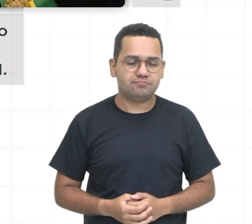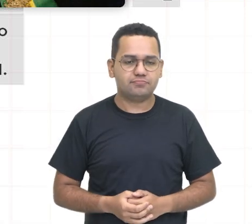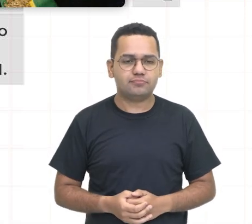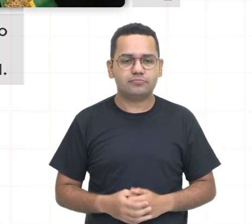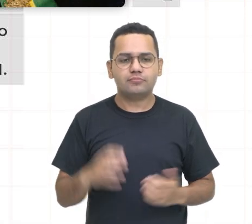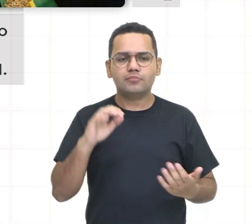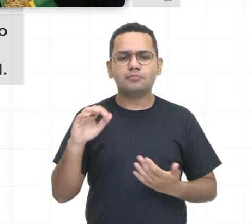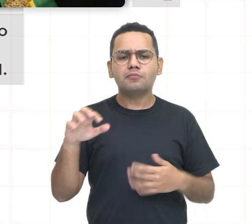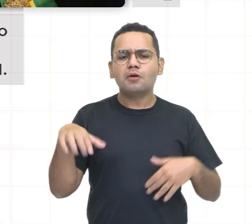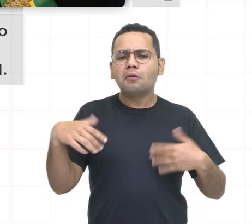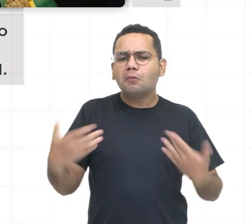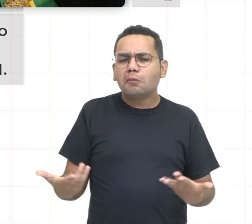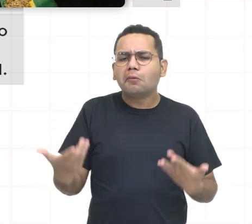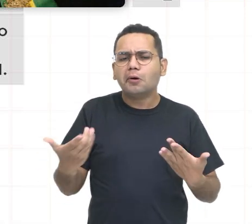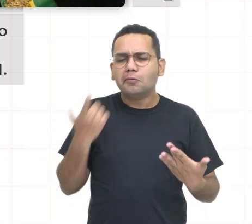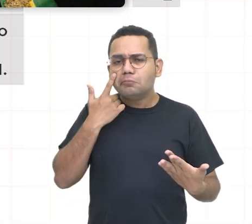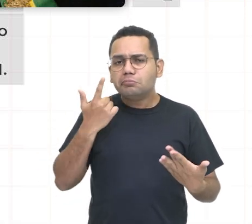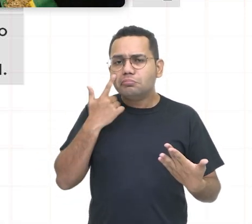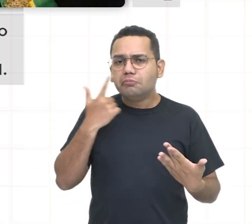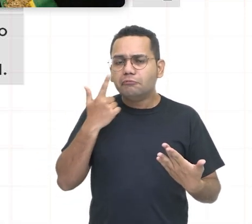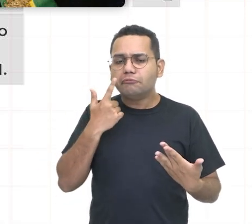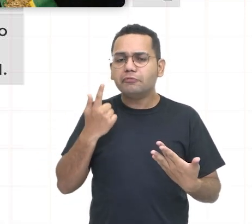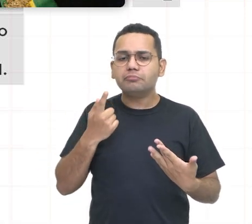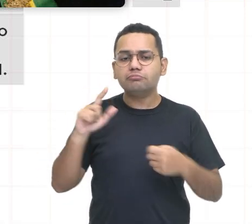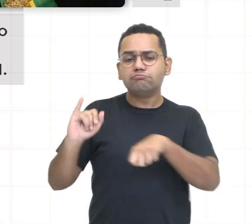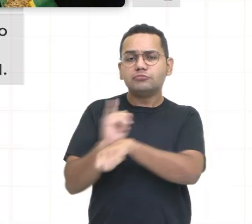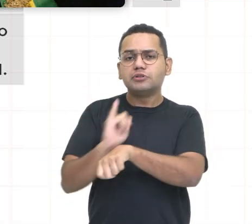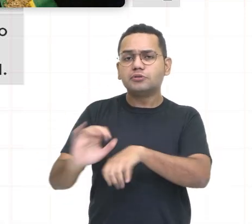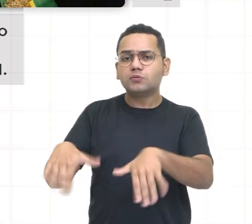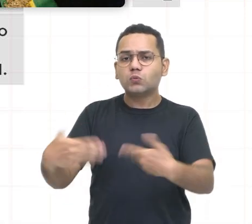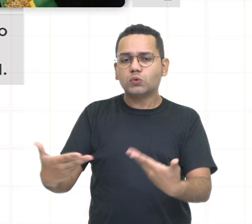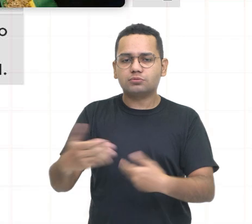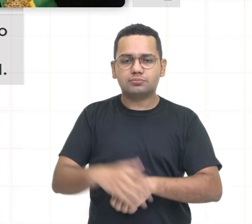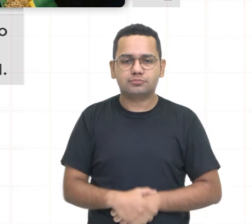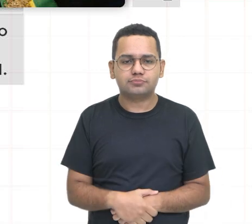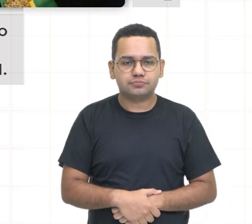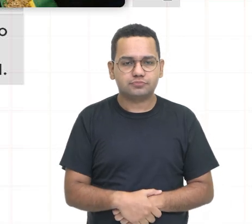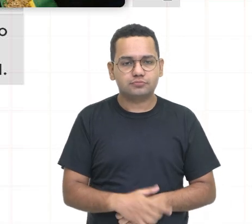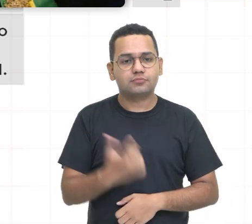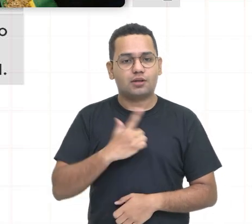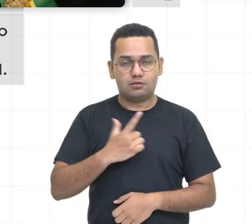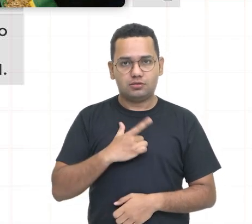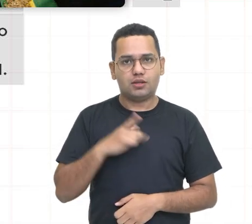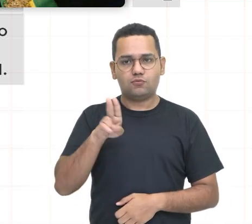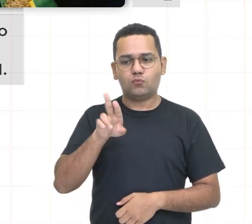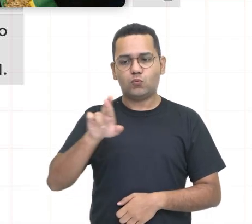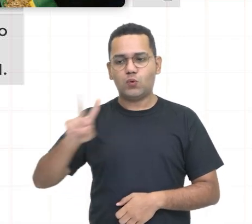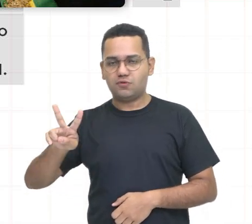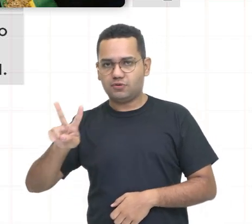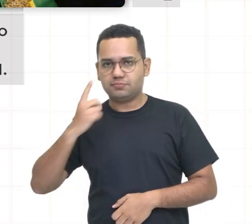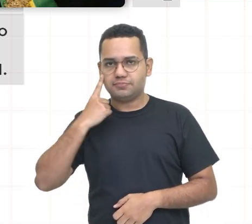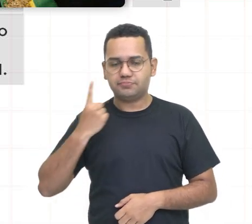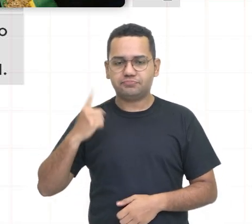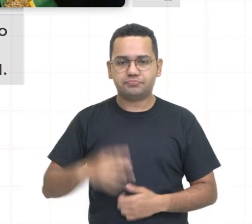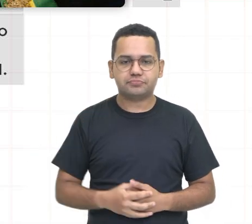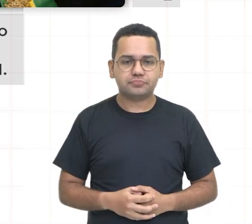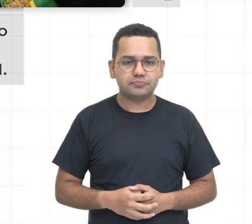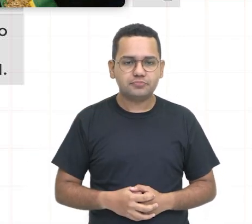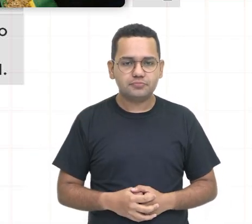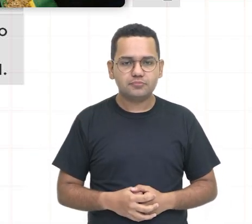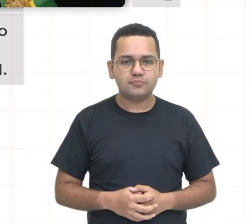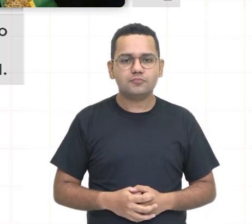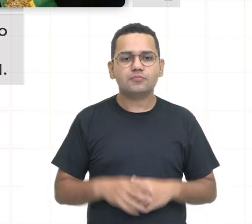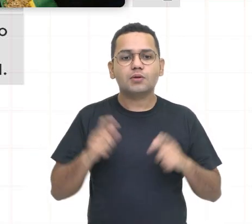principais medidas do Plano Real? Você tem a introdução da unidade real de valor como moeda